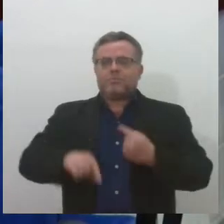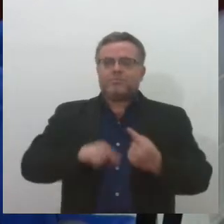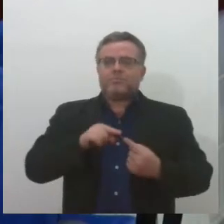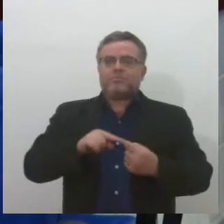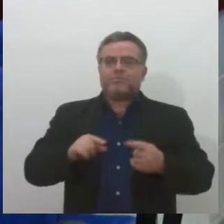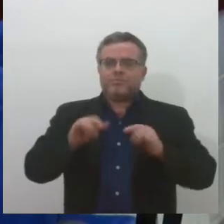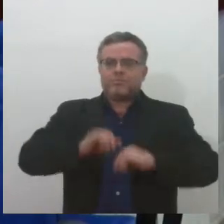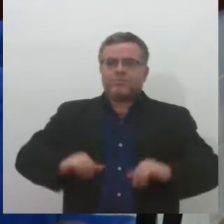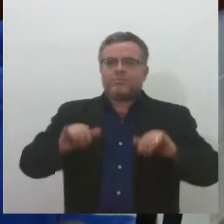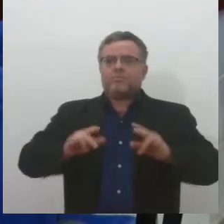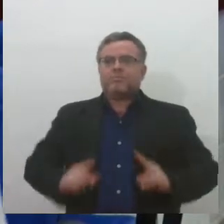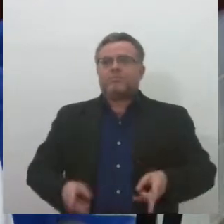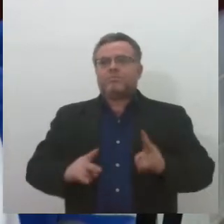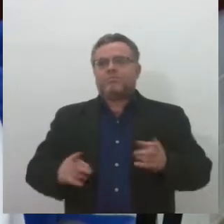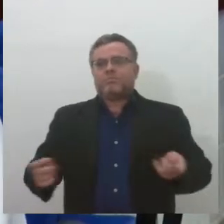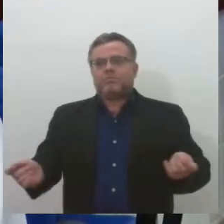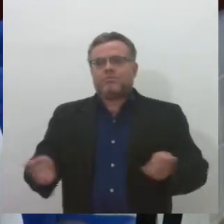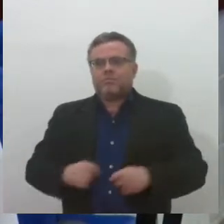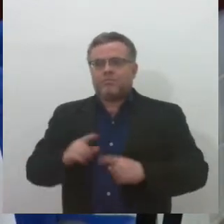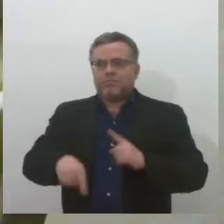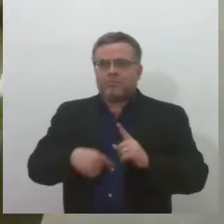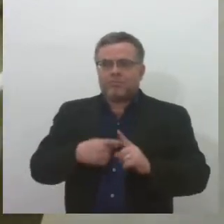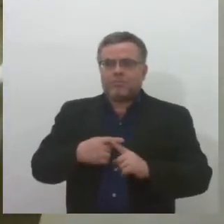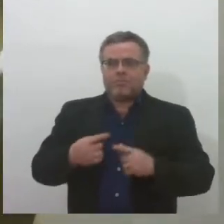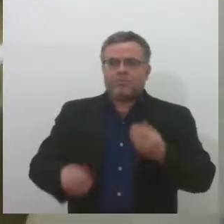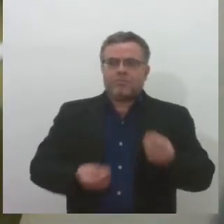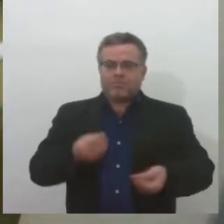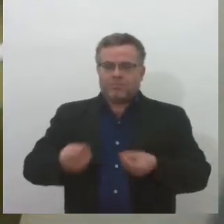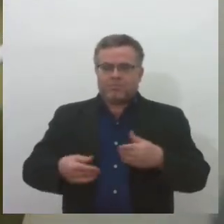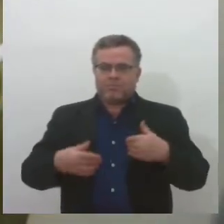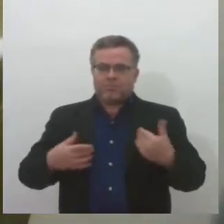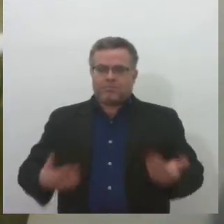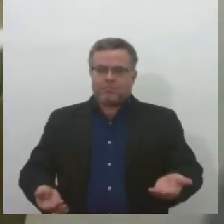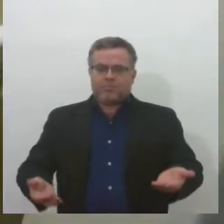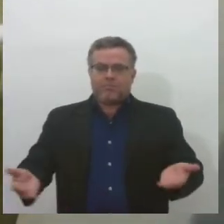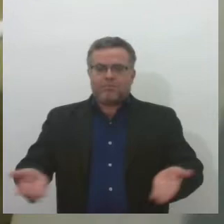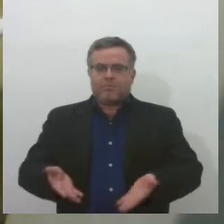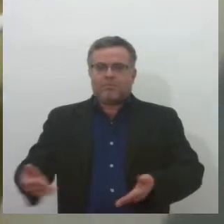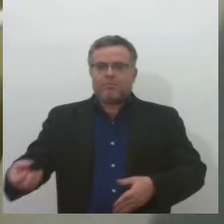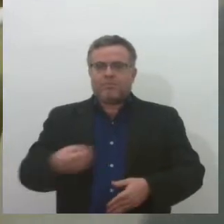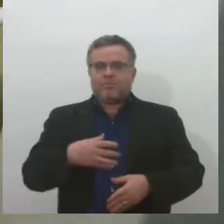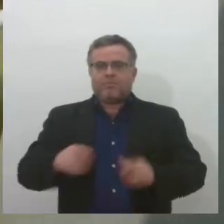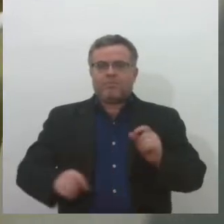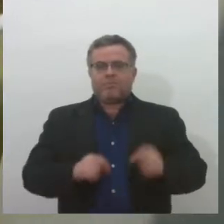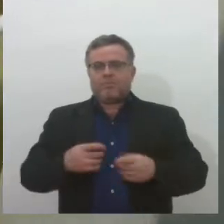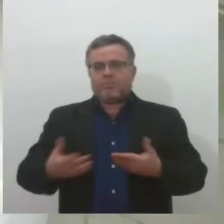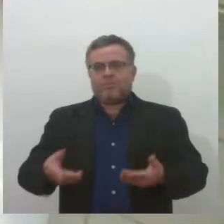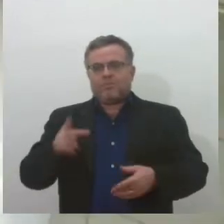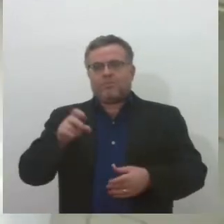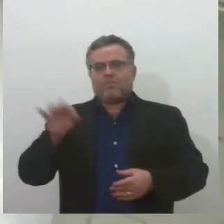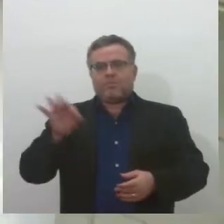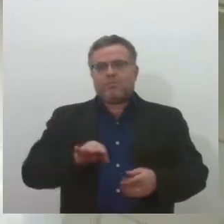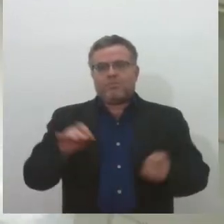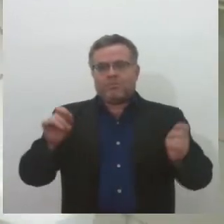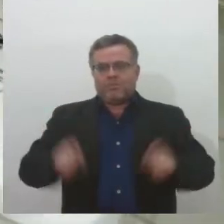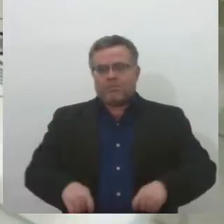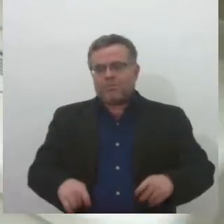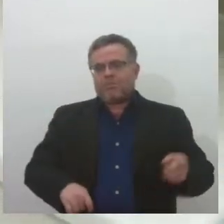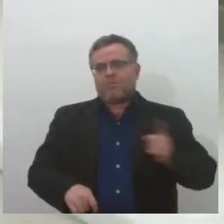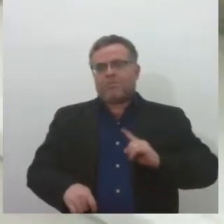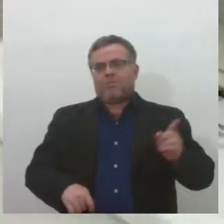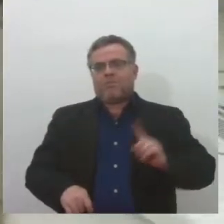divulgação para que a gente possa aumentar a captação de leite humano atualmente o estoque não contempla nem cinquenta por cento da